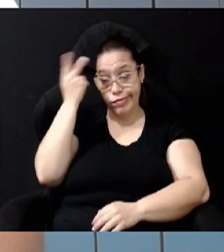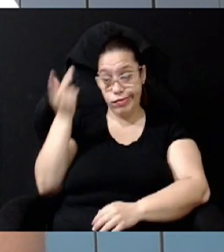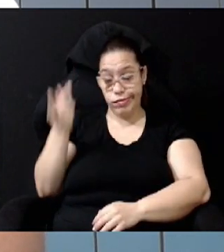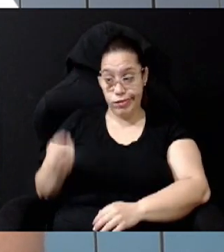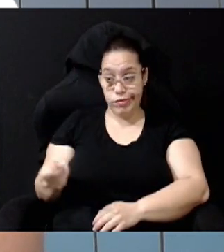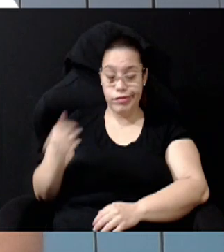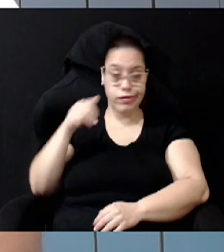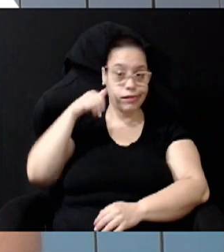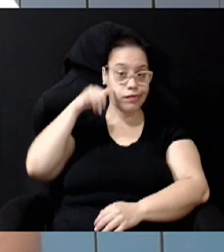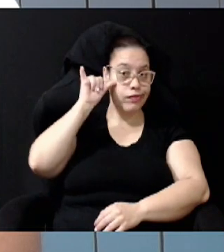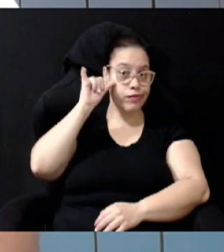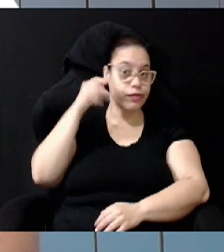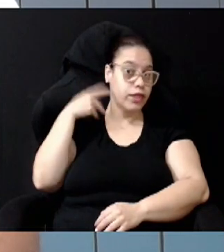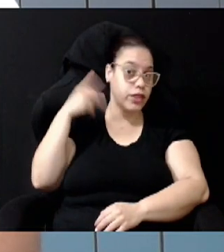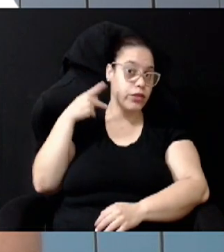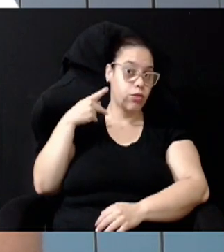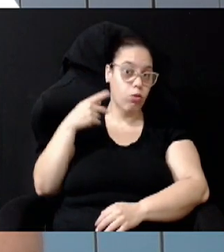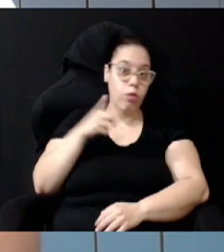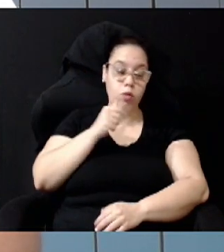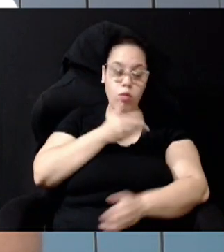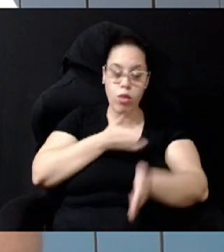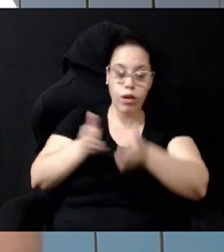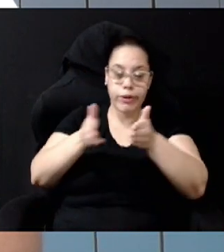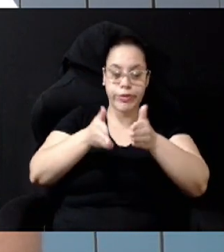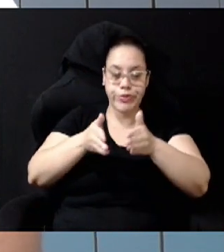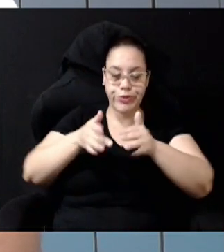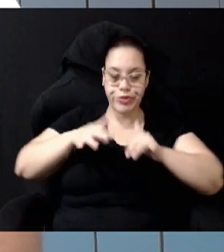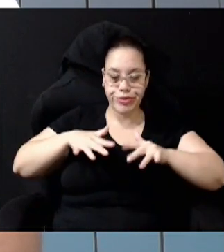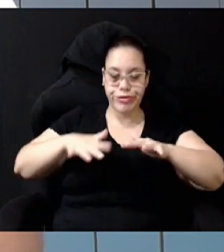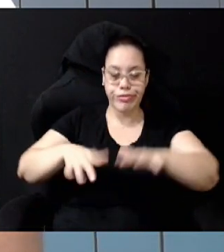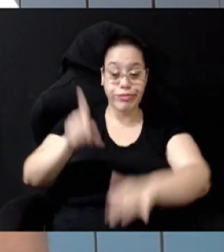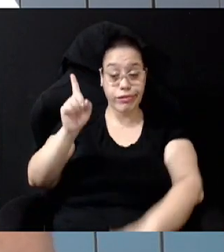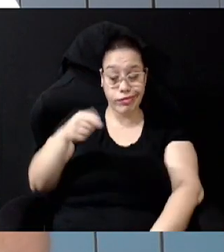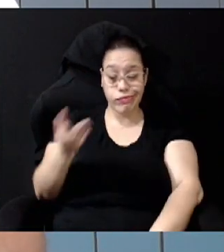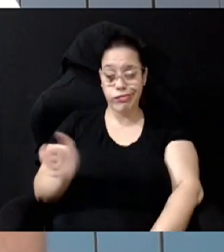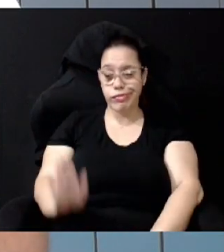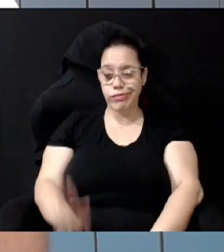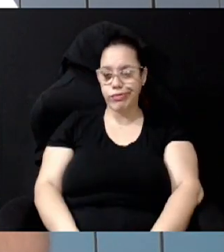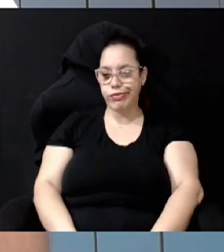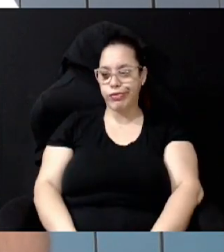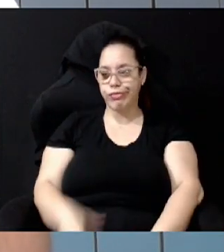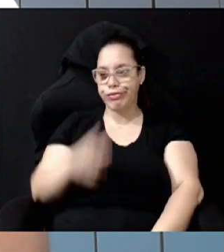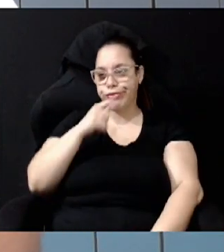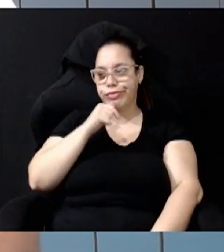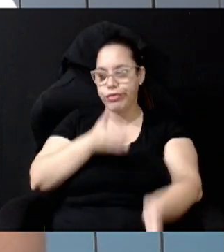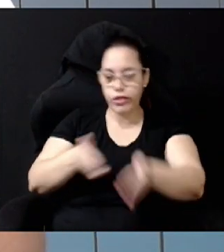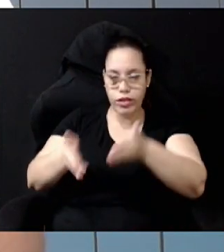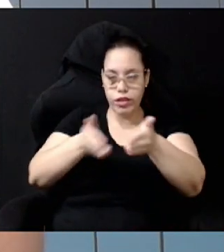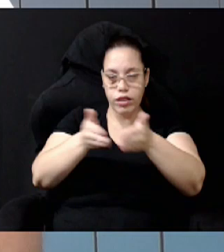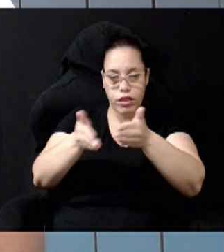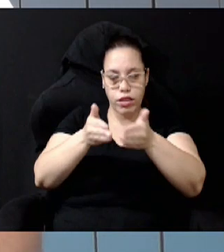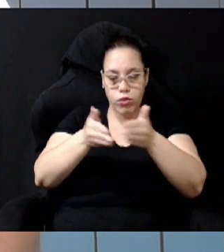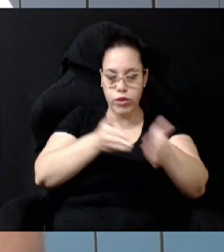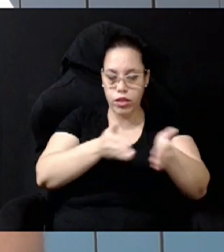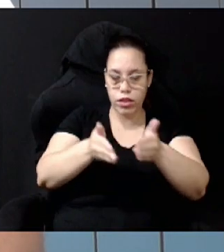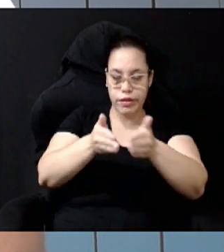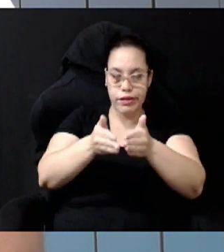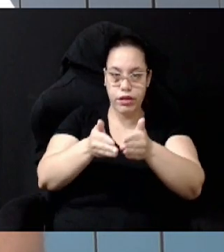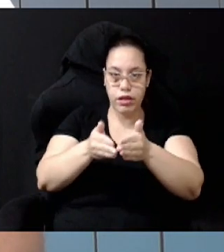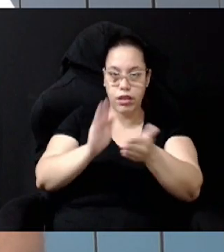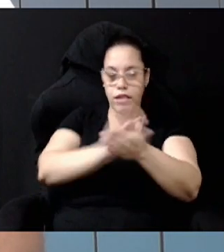das nascentes. A região é produtora de água, né? Tem muitas nascentes que vêm sendo